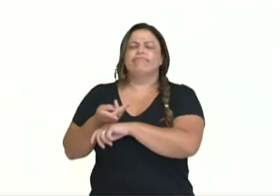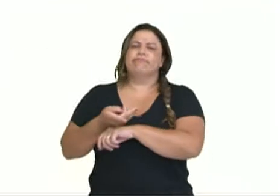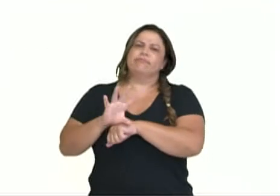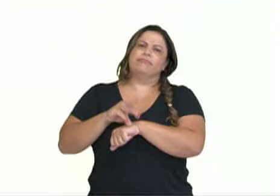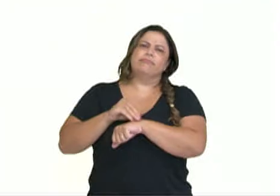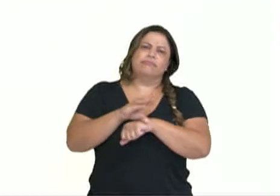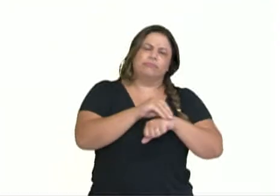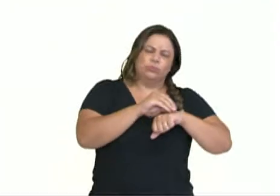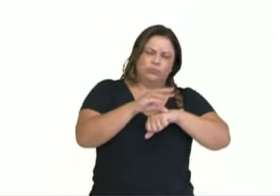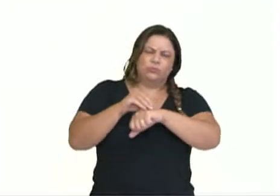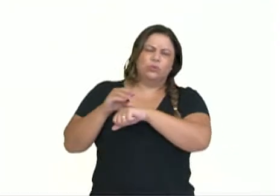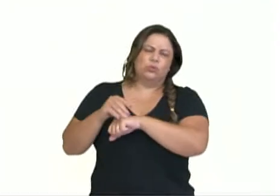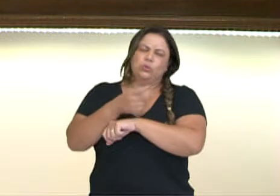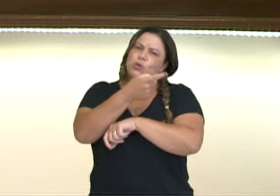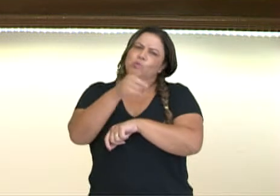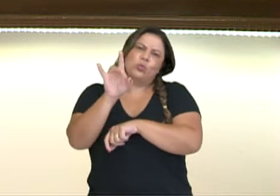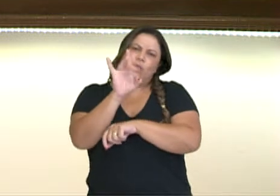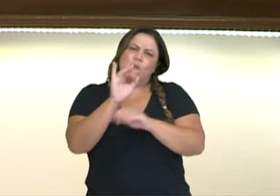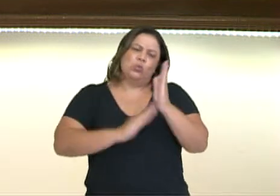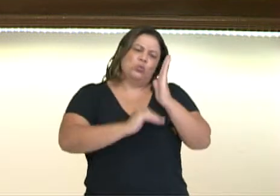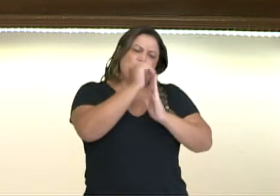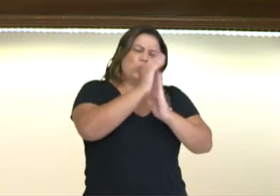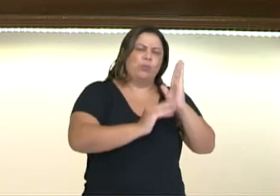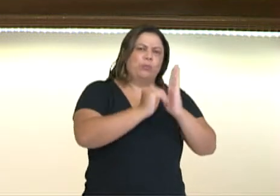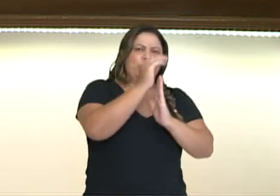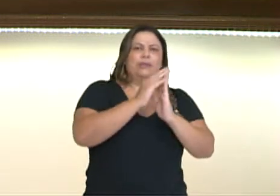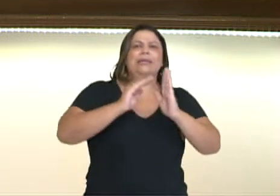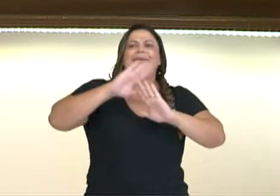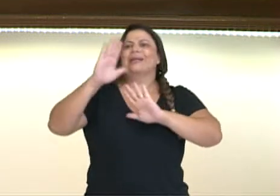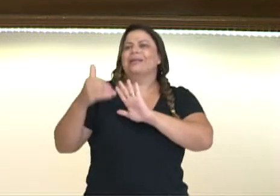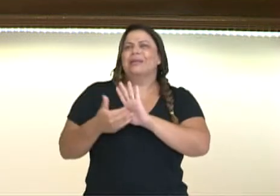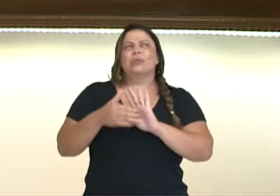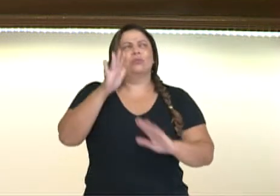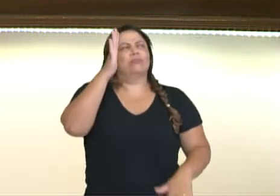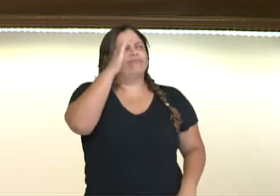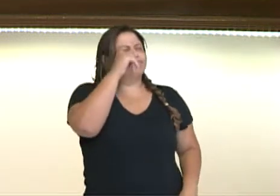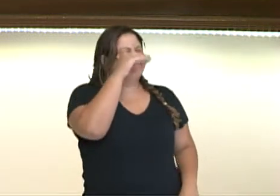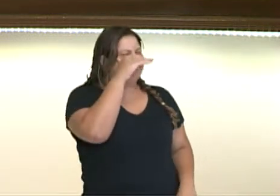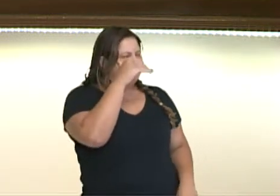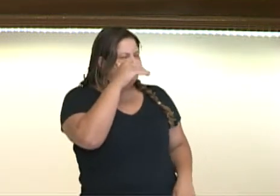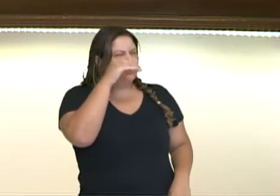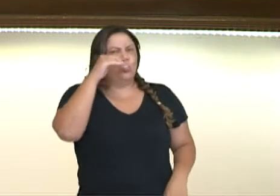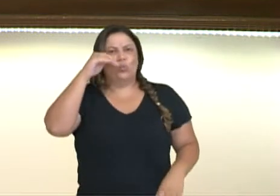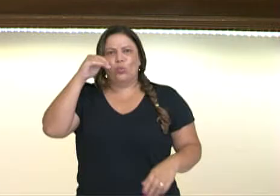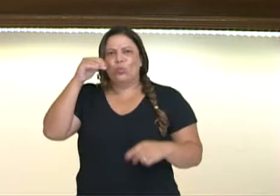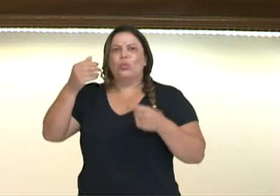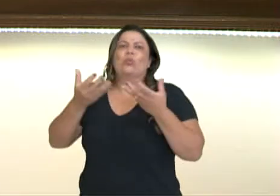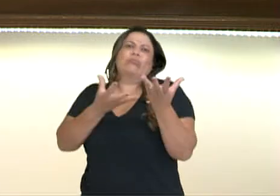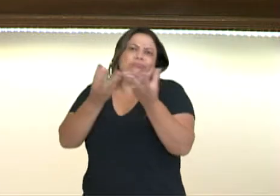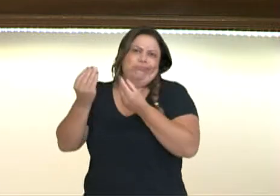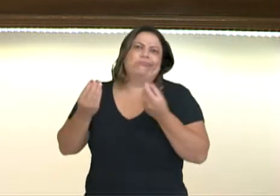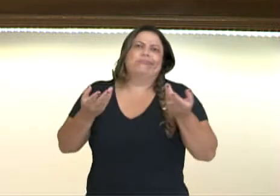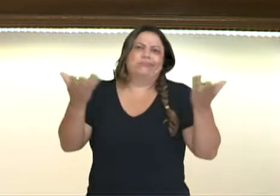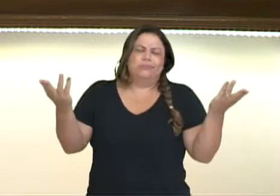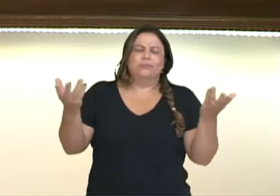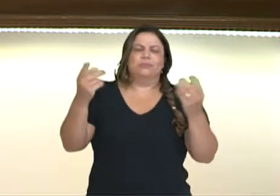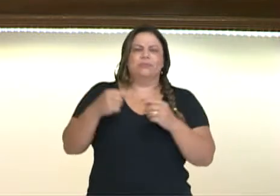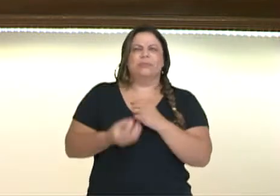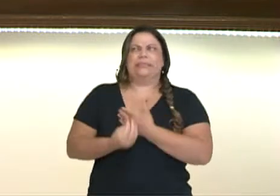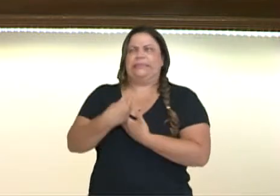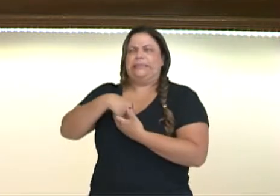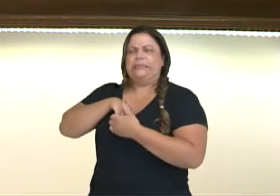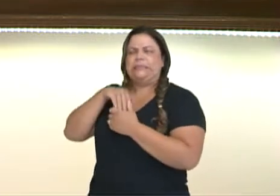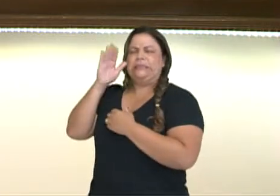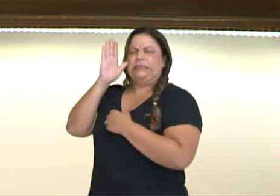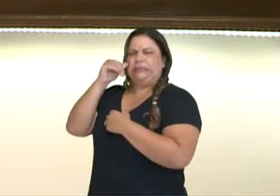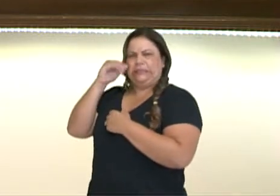o artista, ele não era só pintor, ele era de tudo um pouco, porque ele era muito curioso. Você vai ver essa curiosidade dentro dos artistas